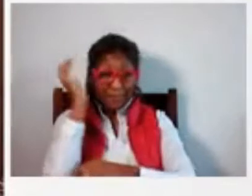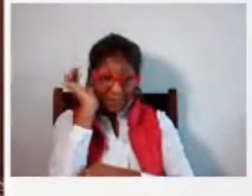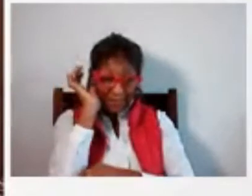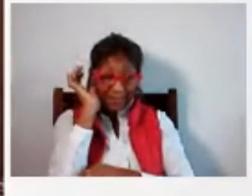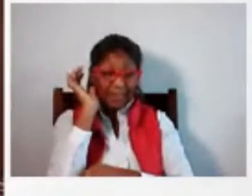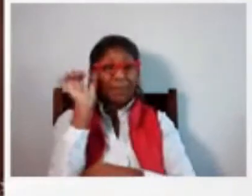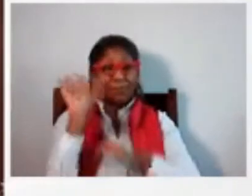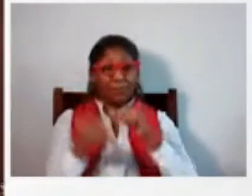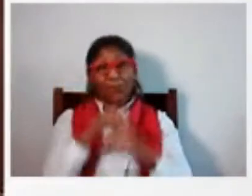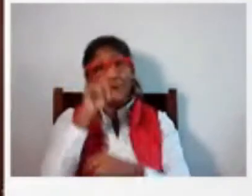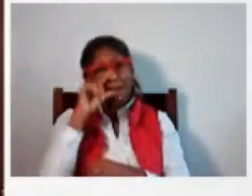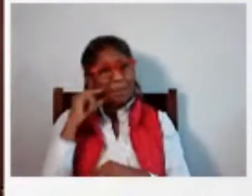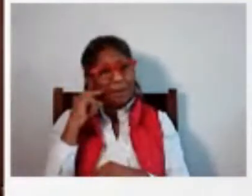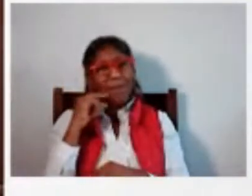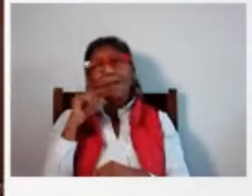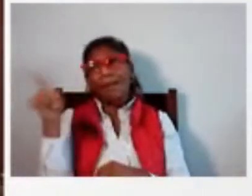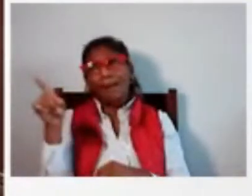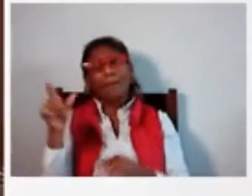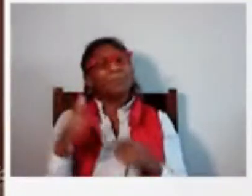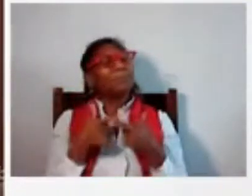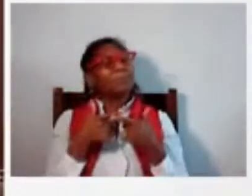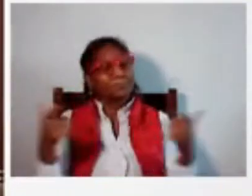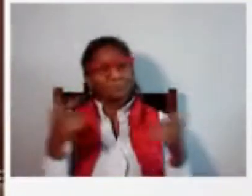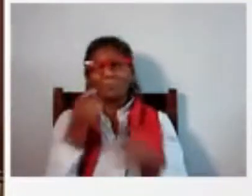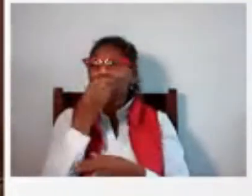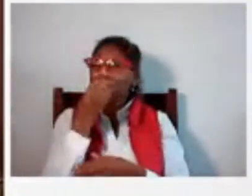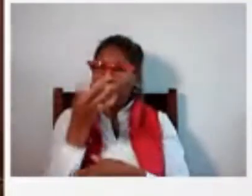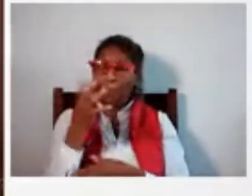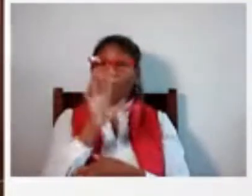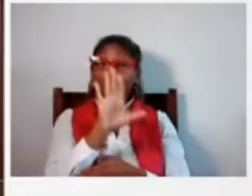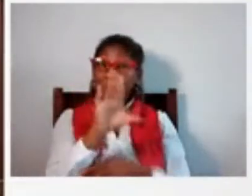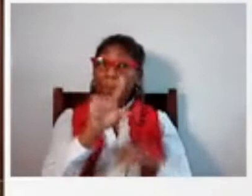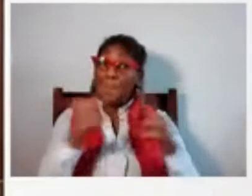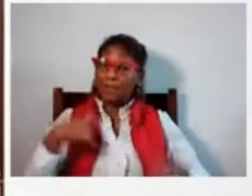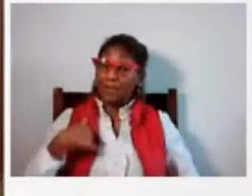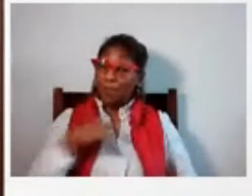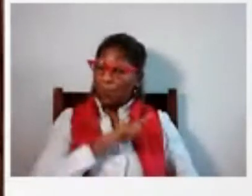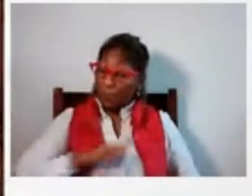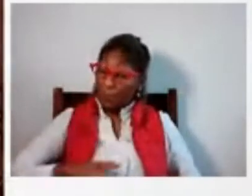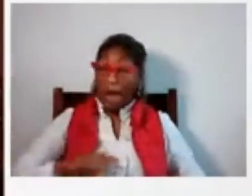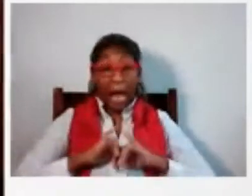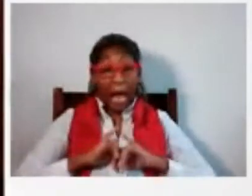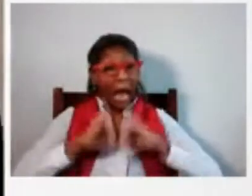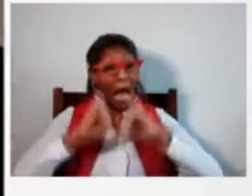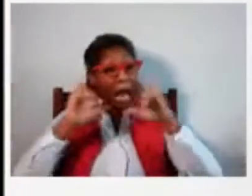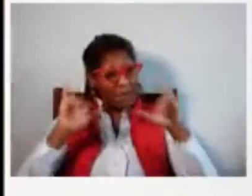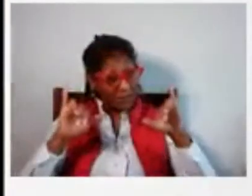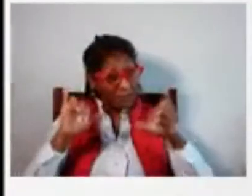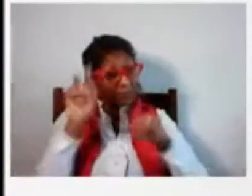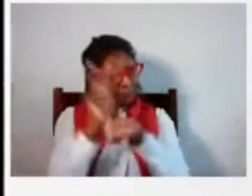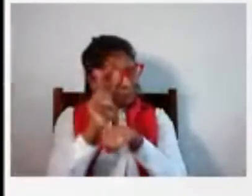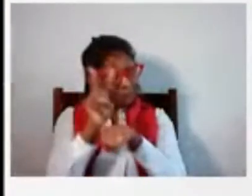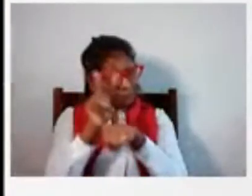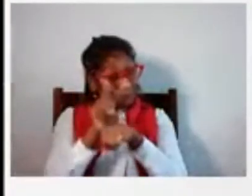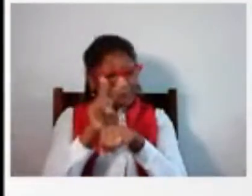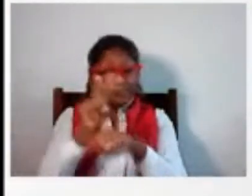uma boa notícia para empreendedores, mas eu não posso deixar, como governador, de fazer o alerta aqui. A macro-região centro-oeste,